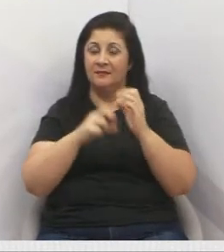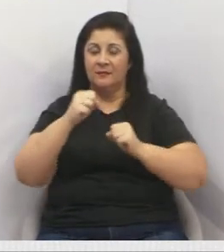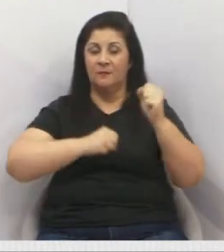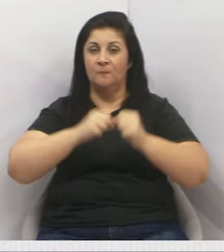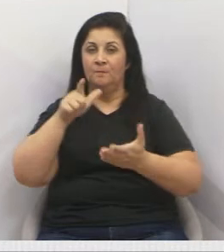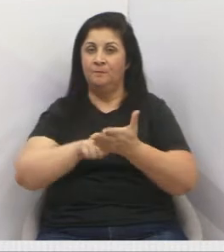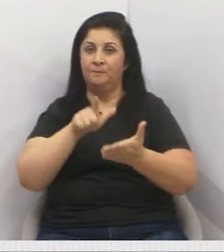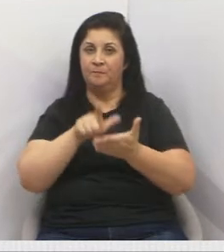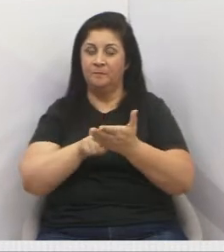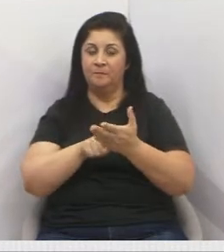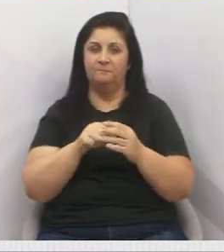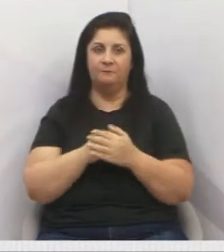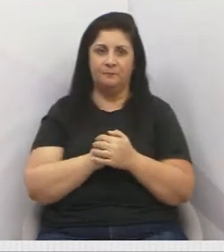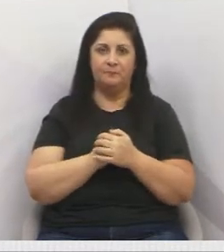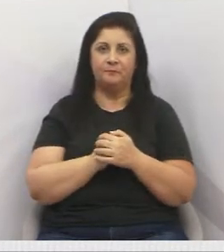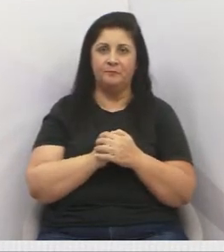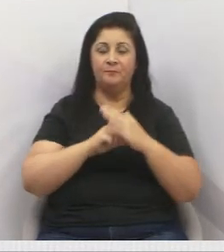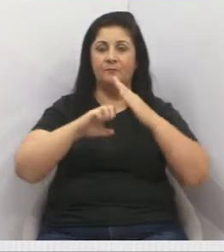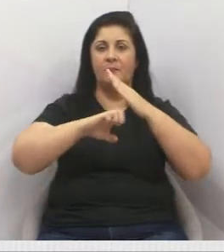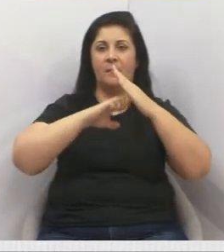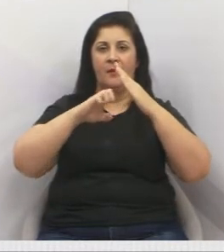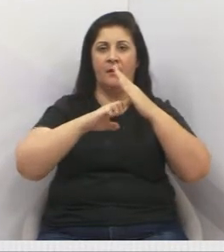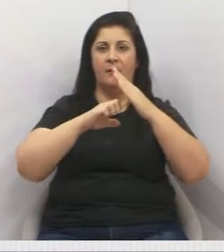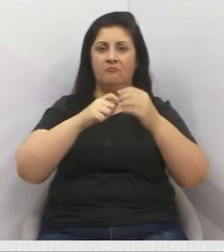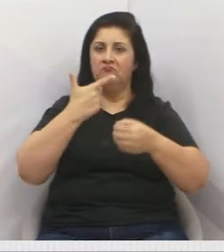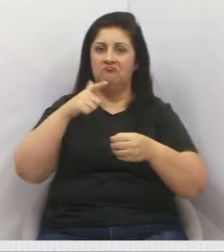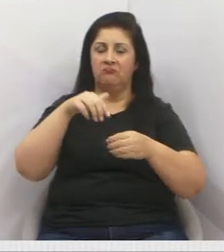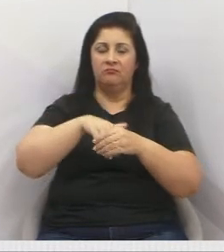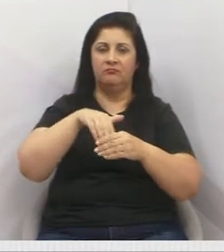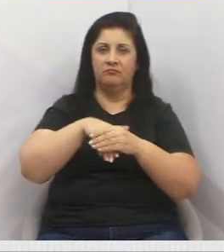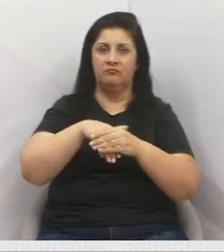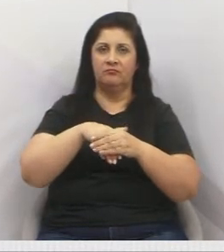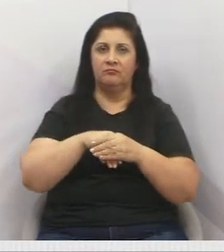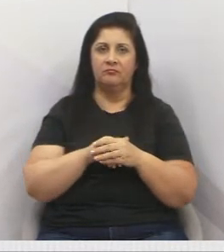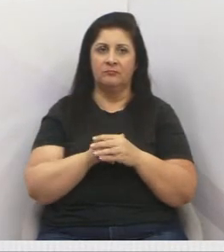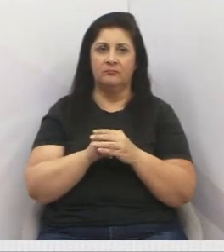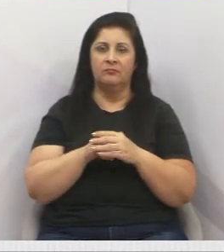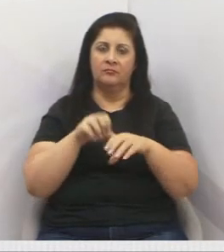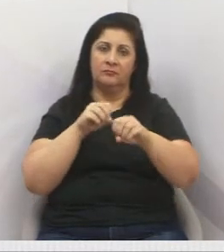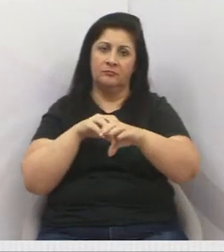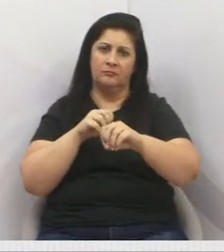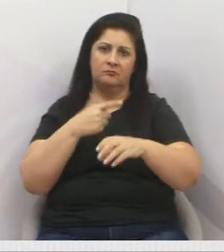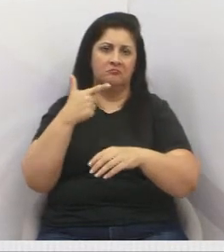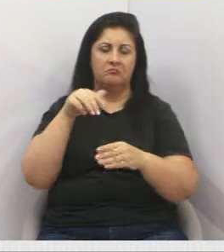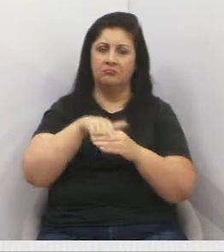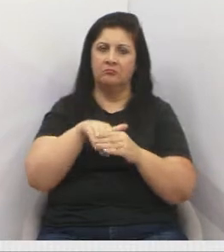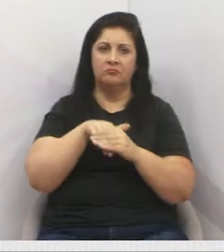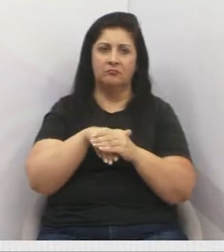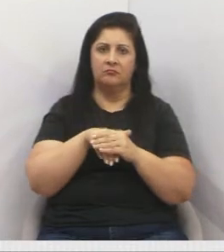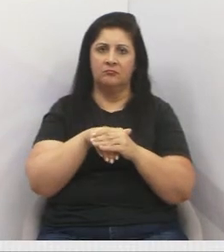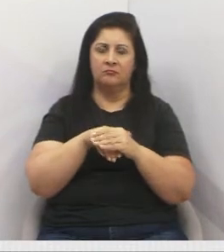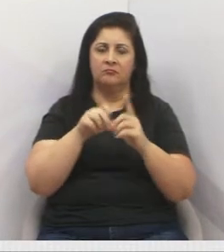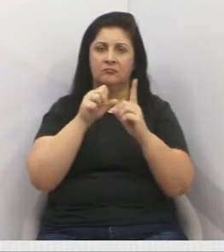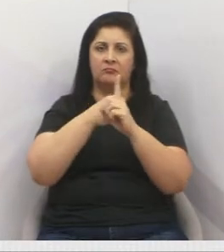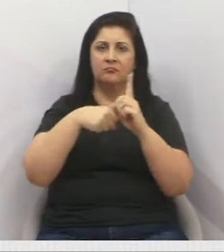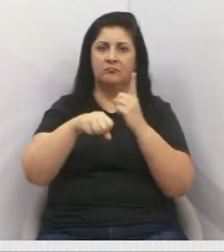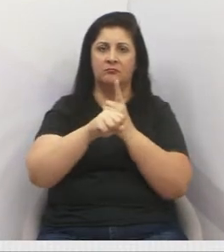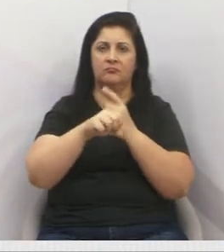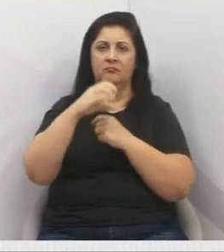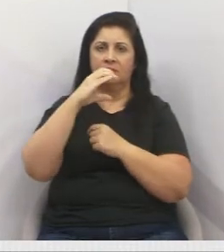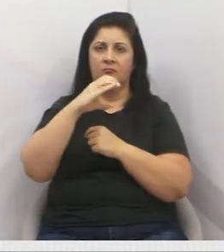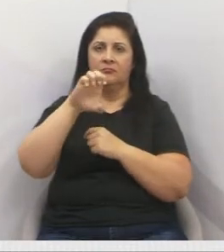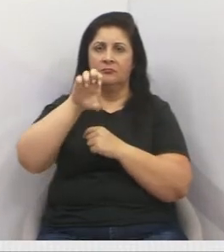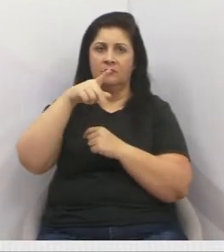Papeleiros. Empresas ou entidades profissionais está em branco. Entidades acadêmicas de pesquisa está em branco. E Organização da Sociedade Civil,